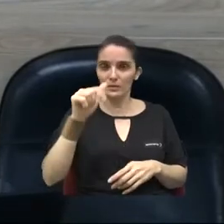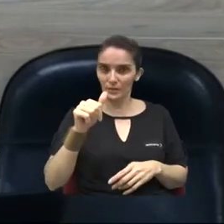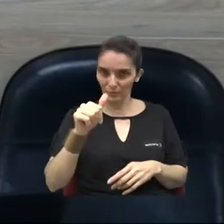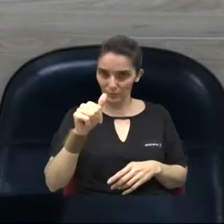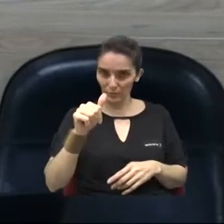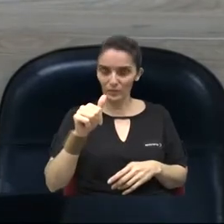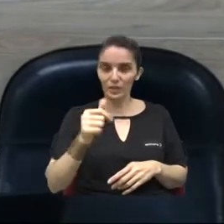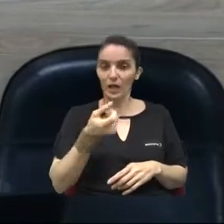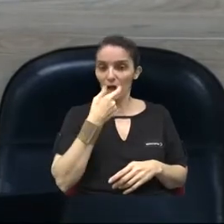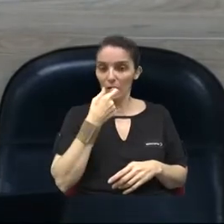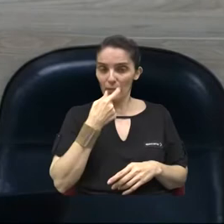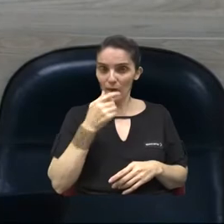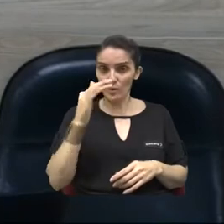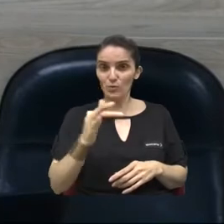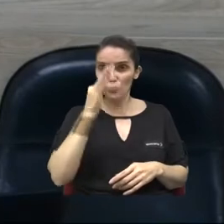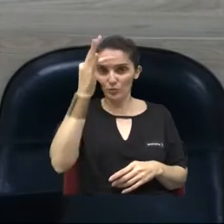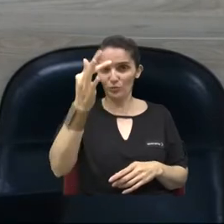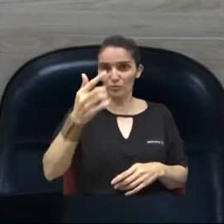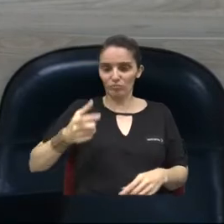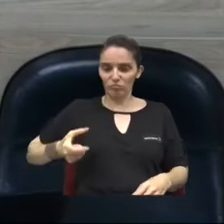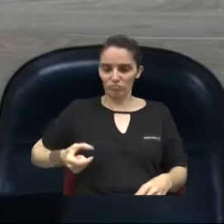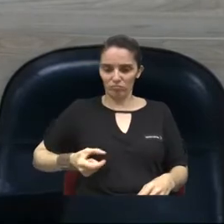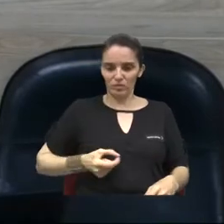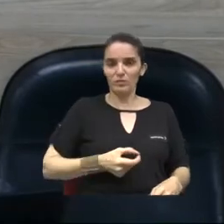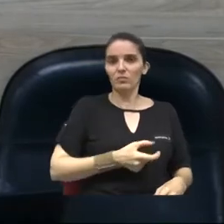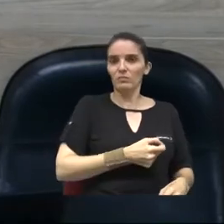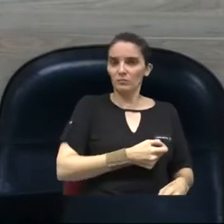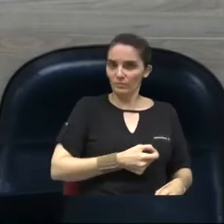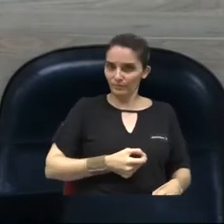né? Que é coisa comum de tumor hepático e